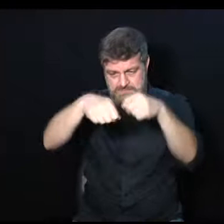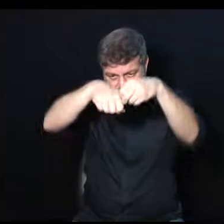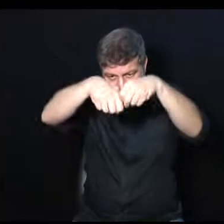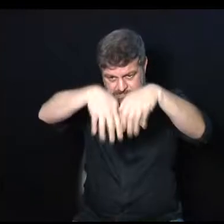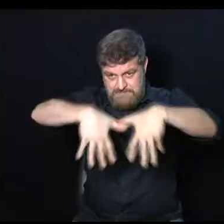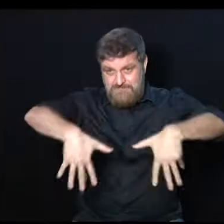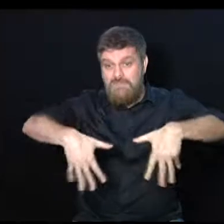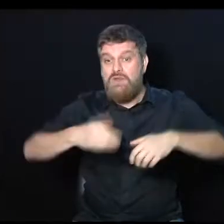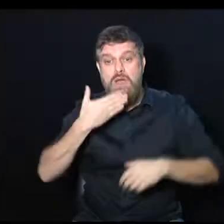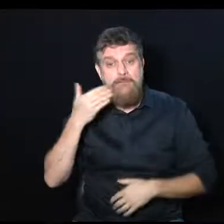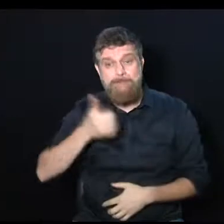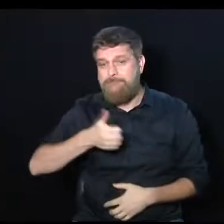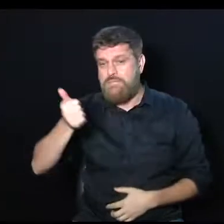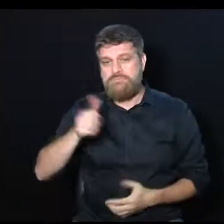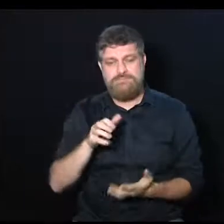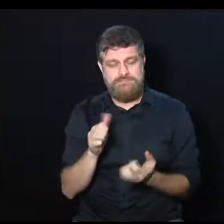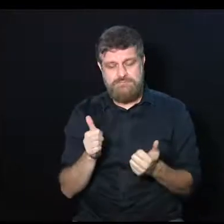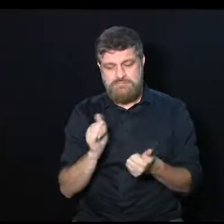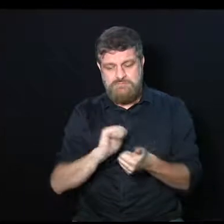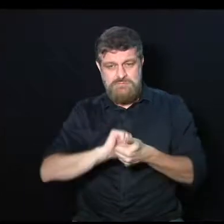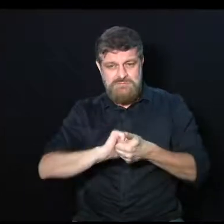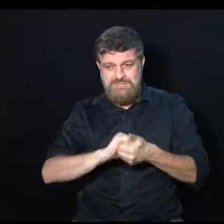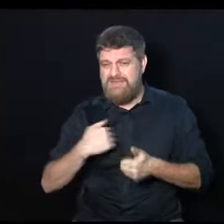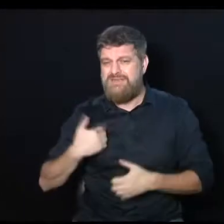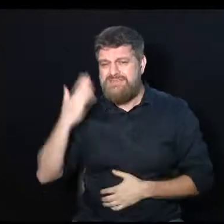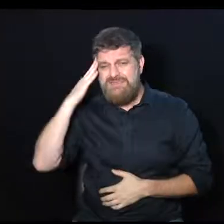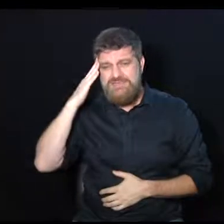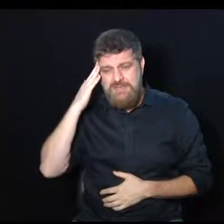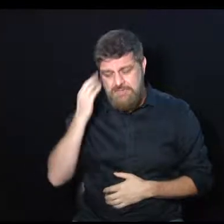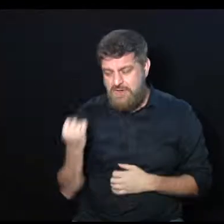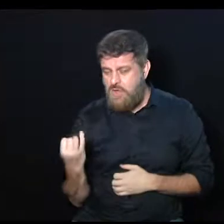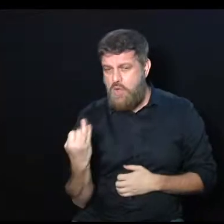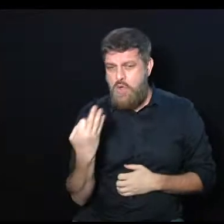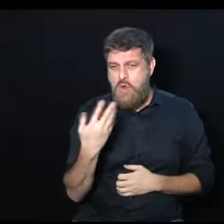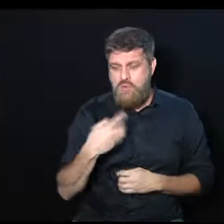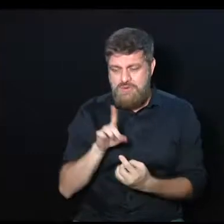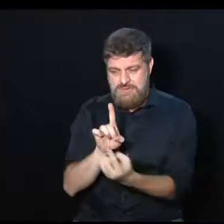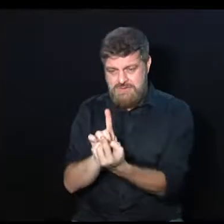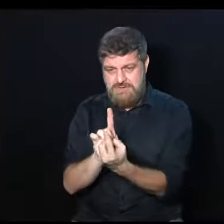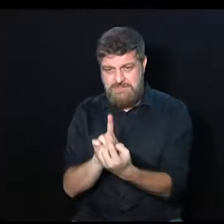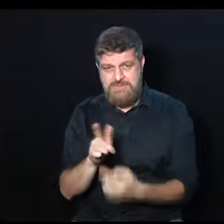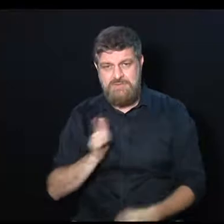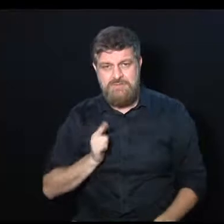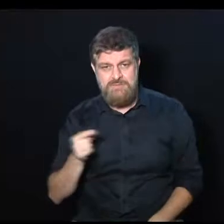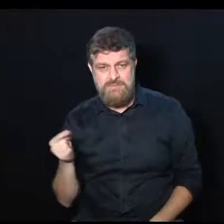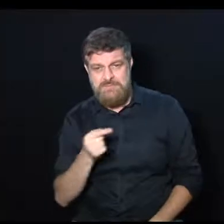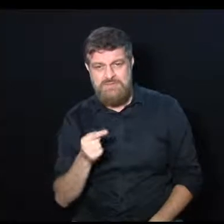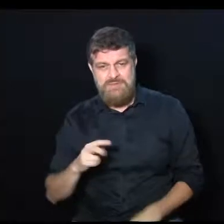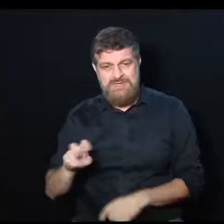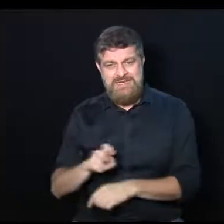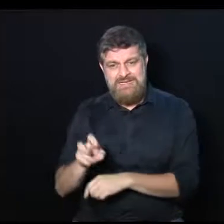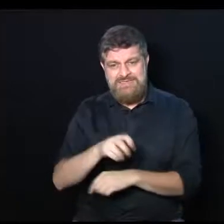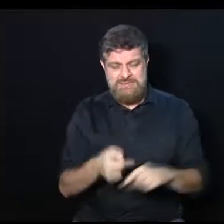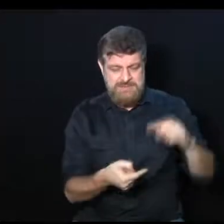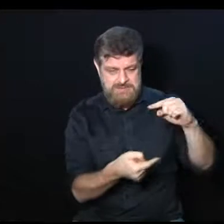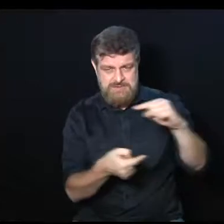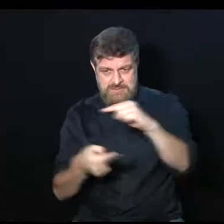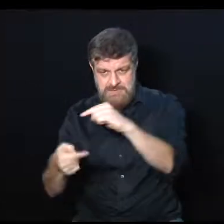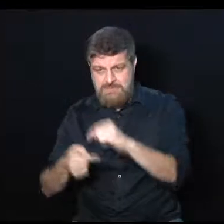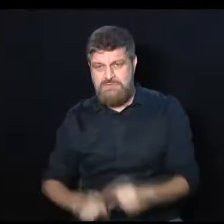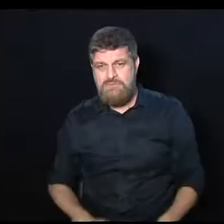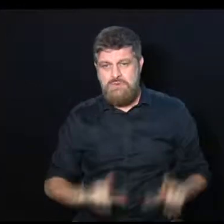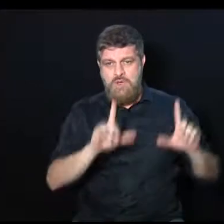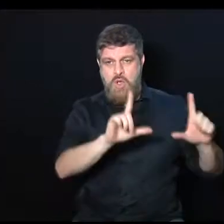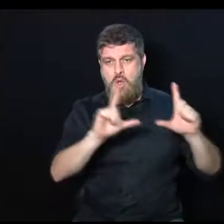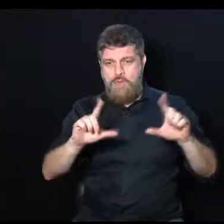melhorou muito a qualidade. Hoje a gente sabe quantos follows ou quantos segmentos a gente faz. Aqui tem algum mostruário de serpentes, pôsteres de congresso que a gente leva